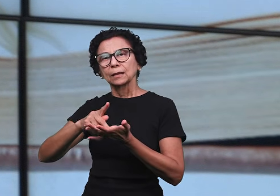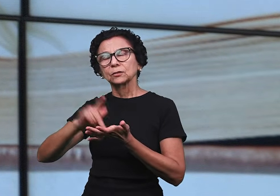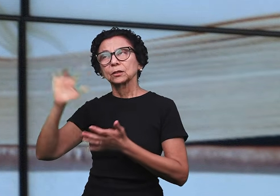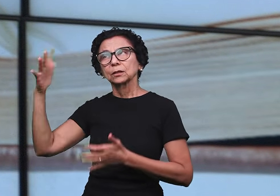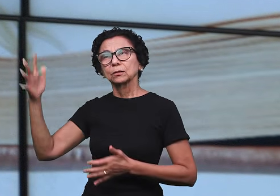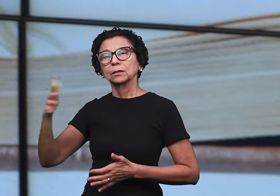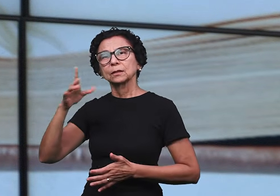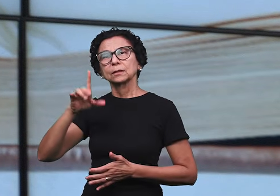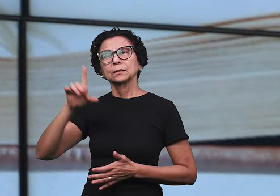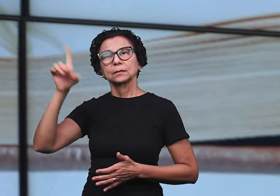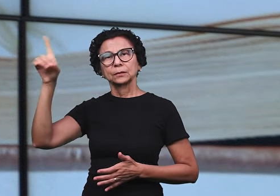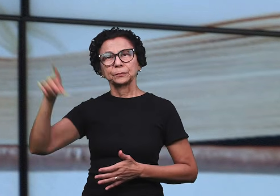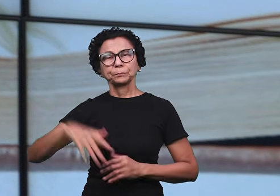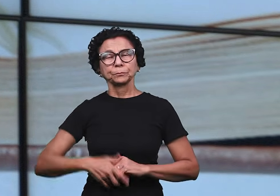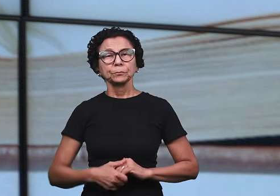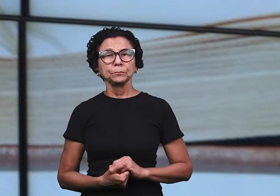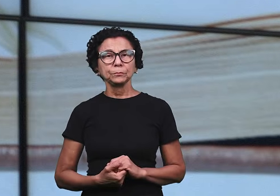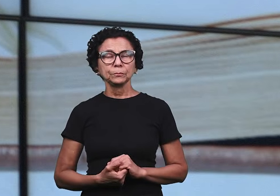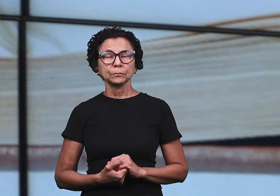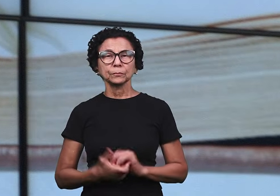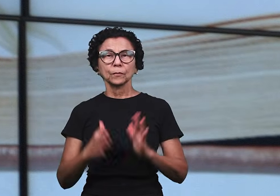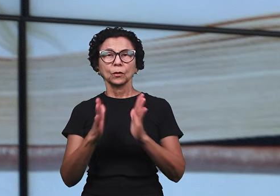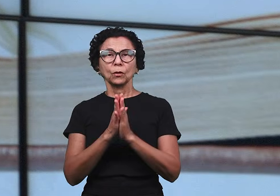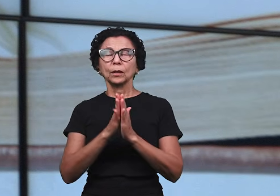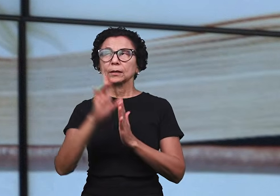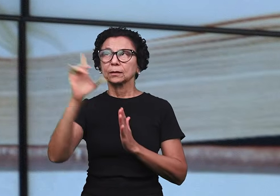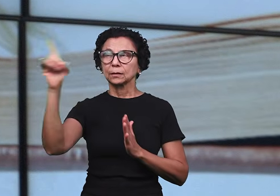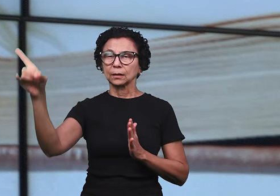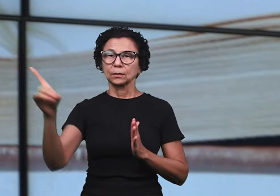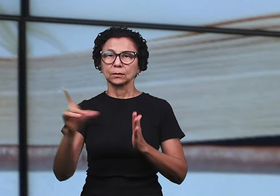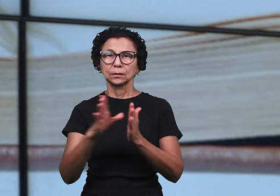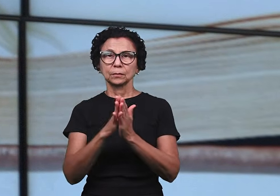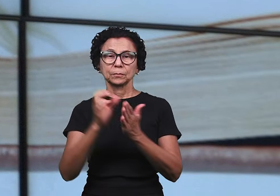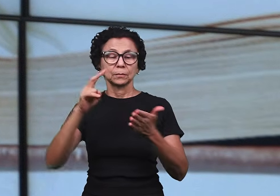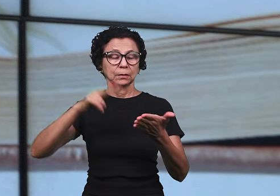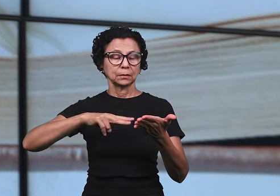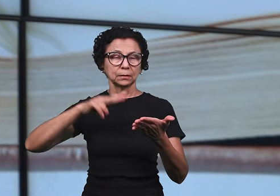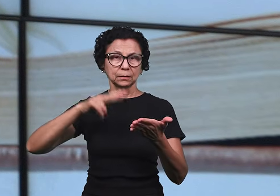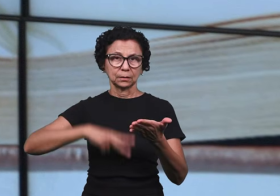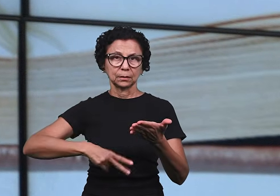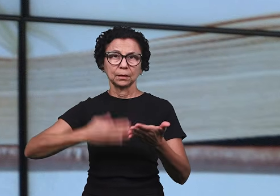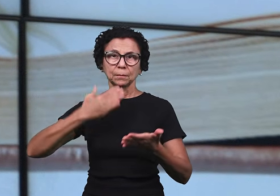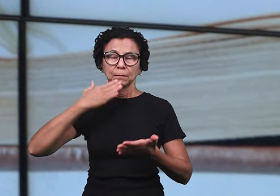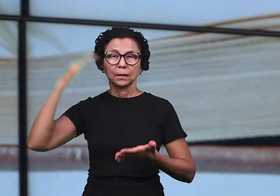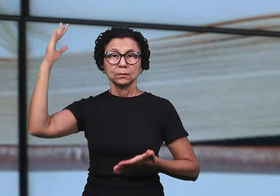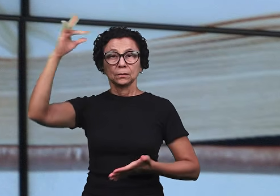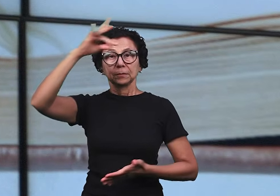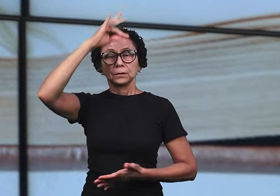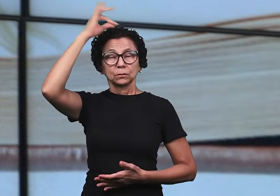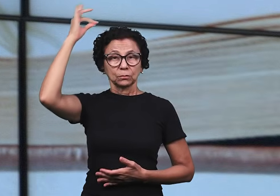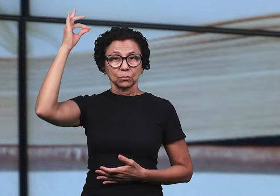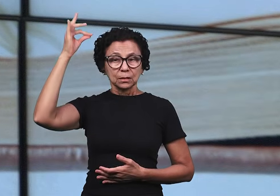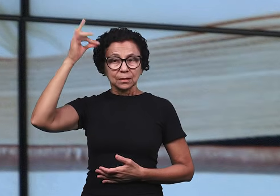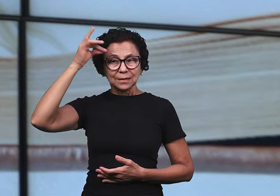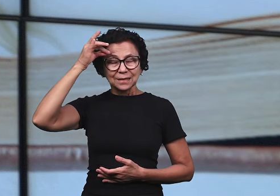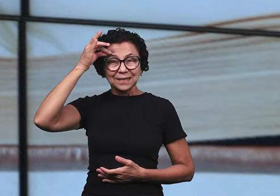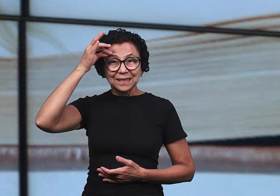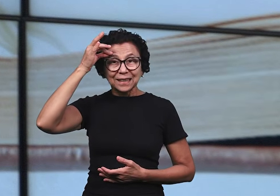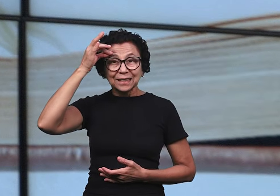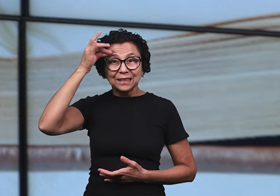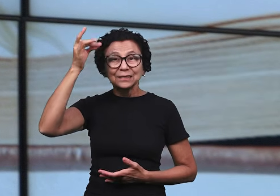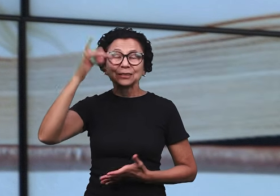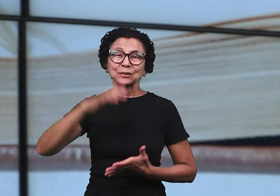verdade. Ore ao Senhor, leia a palavra de Deus, peça ao Espírito Santo